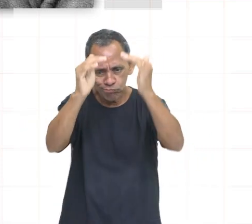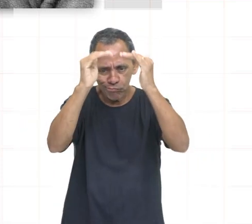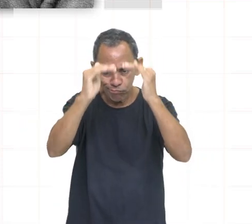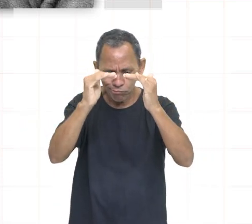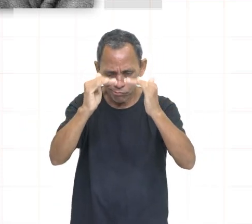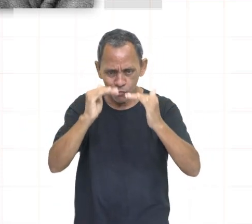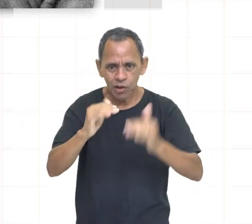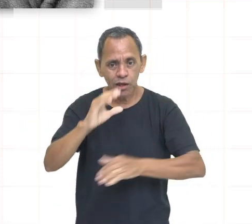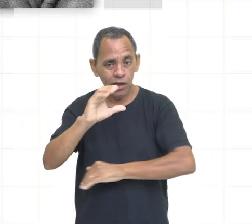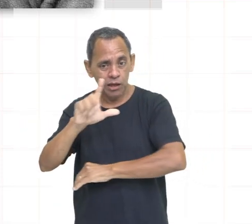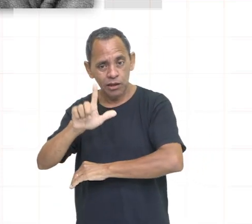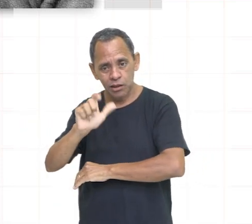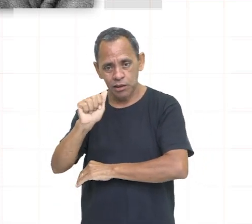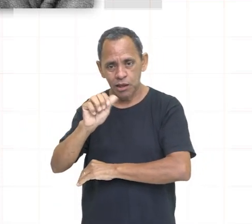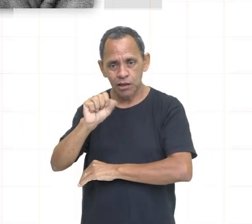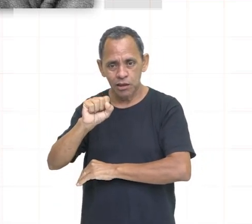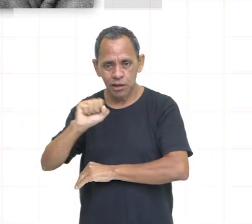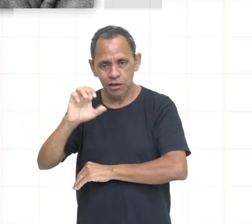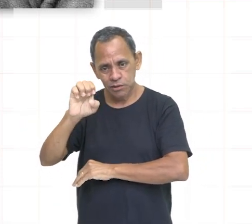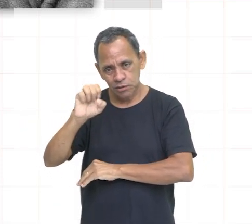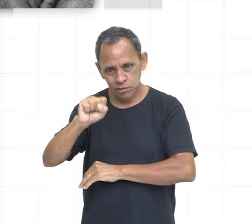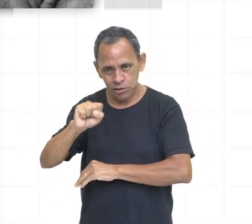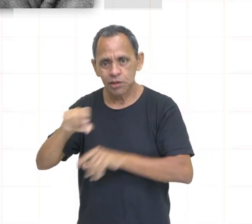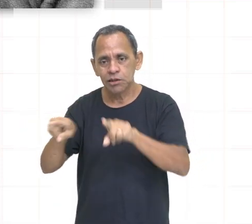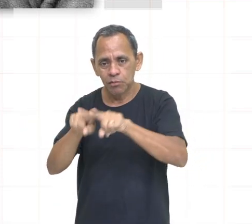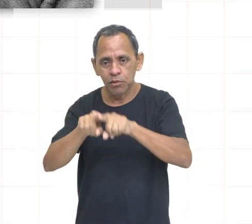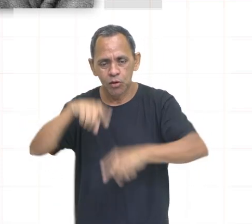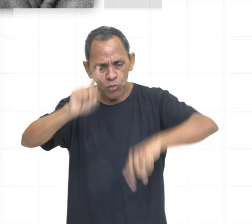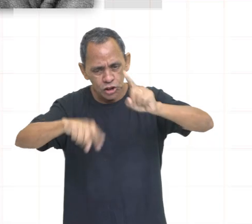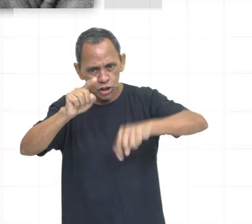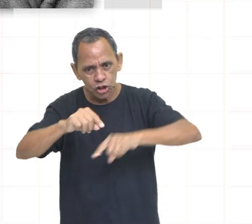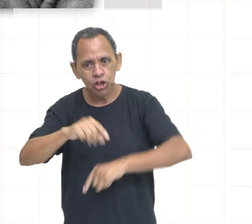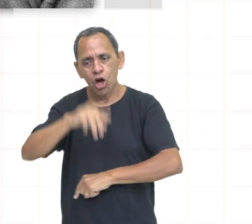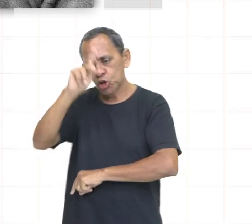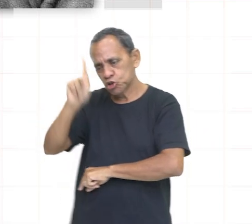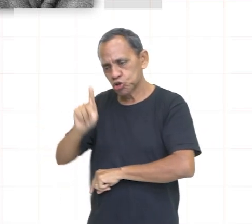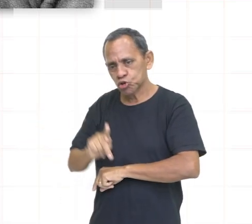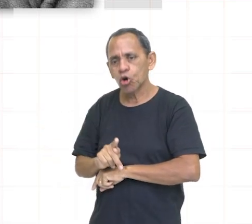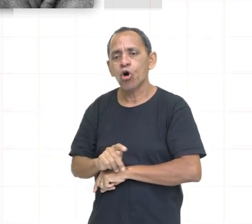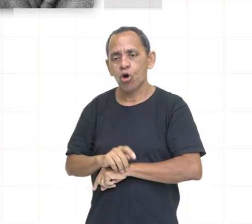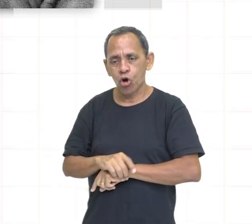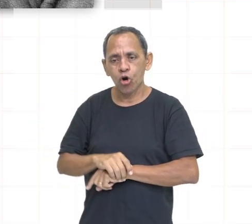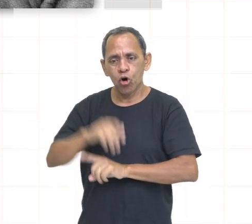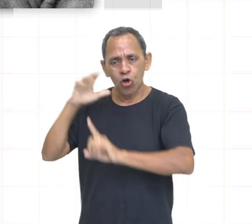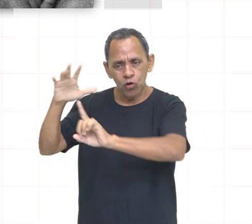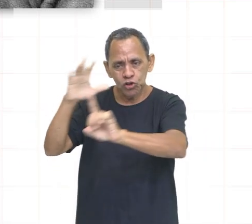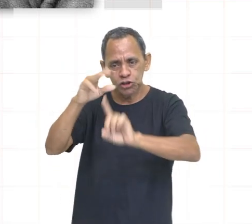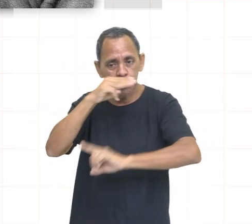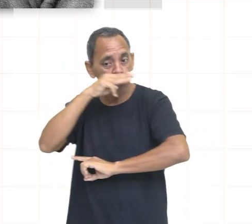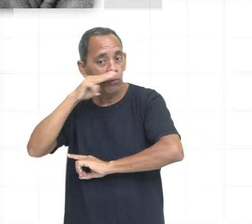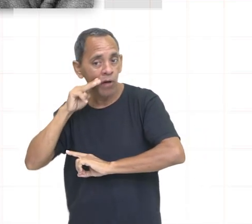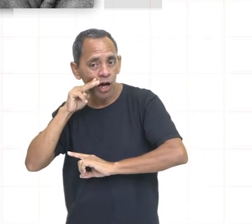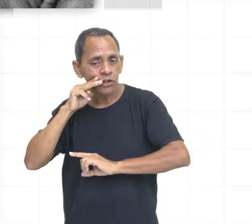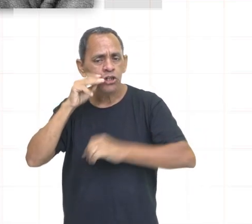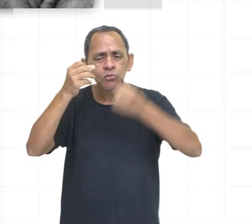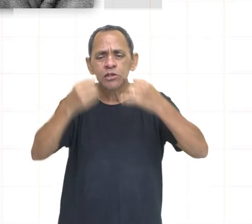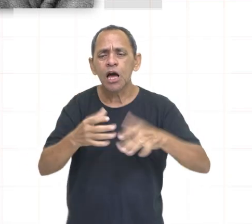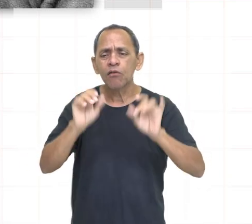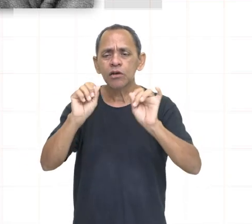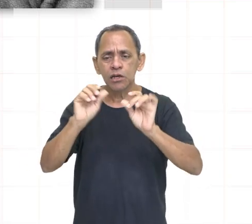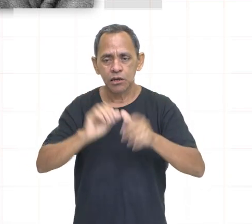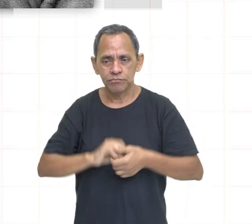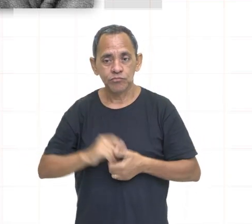de classe. Esse é o chamado materialismo histórico, né, que o Karl Marx tanto pregava. E o Karl